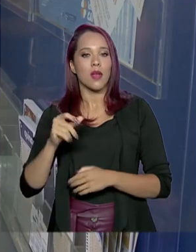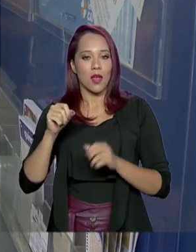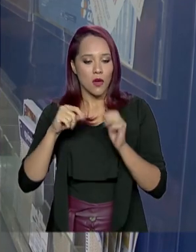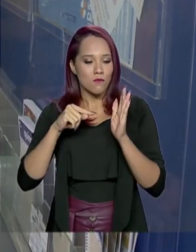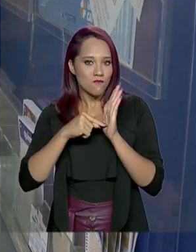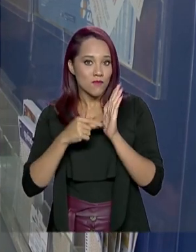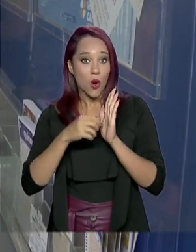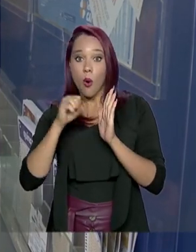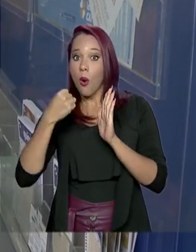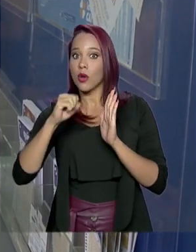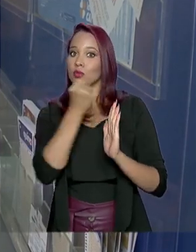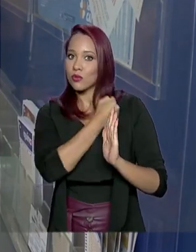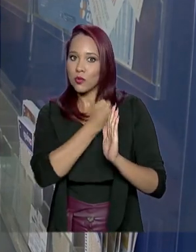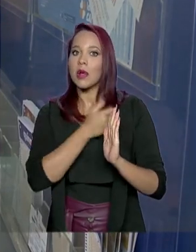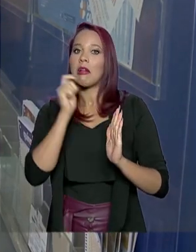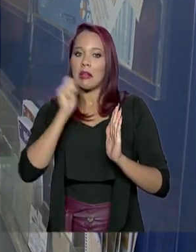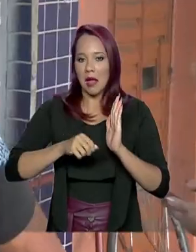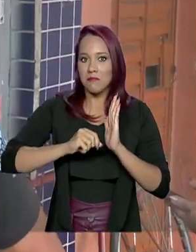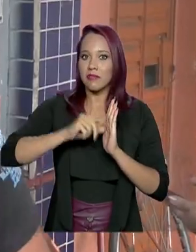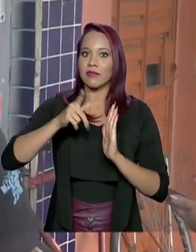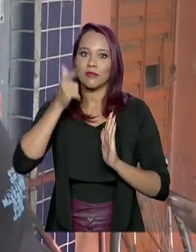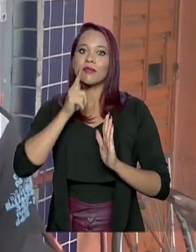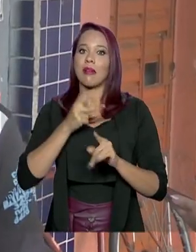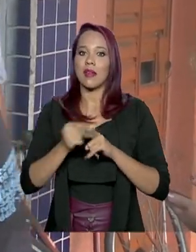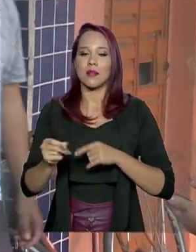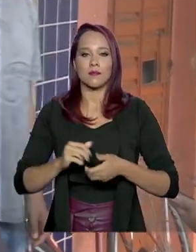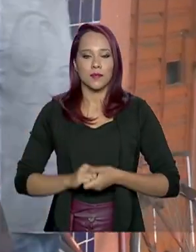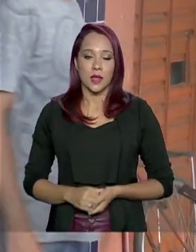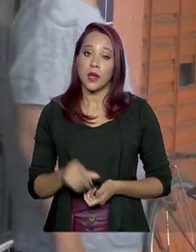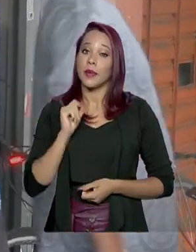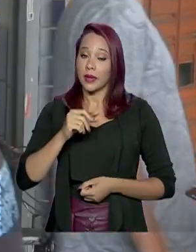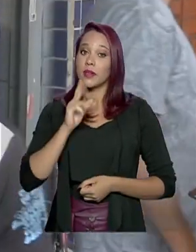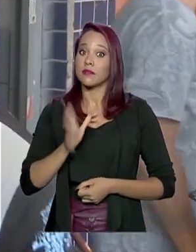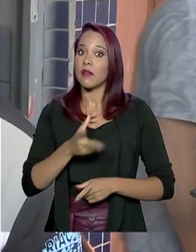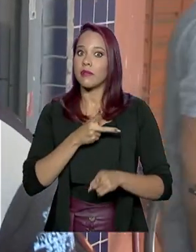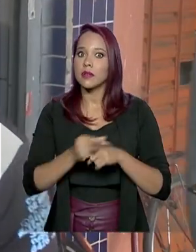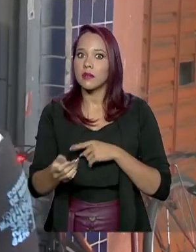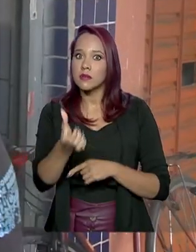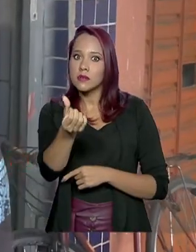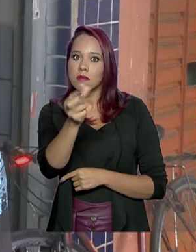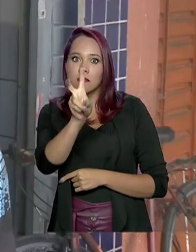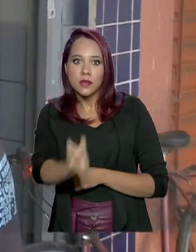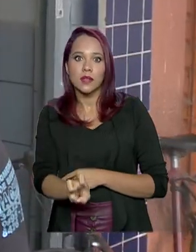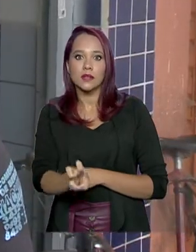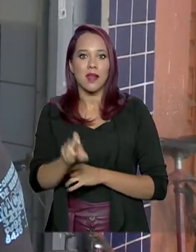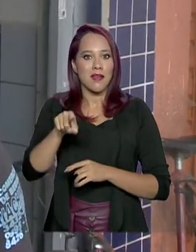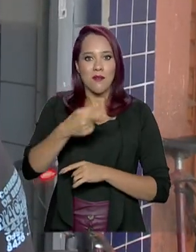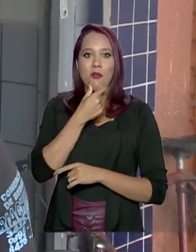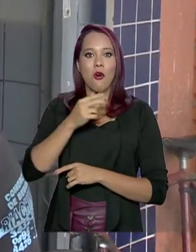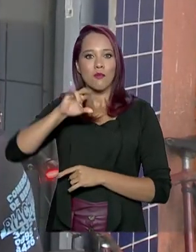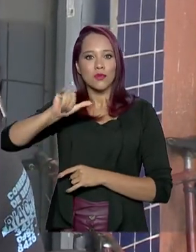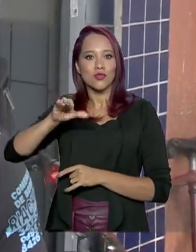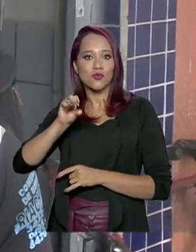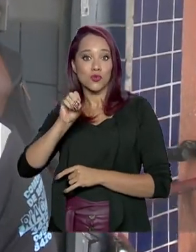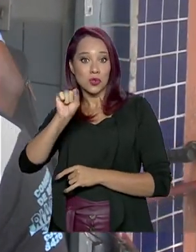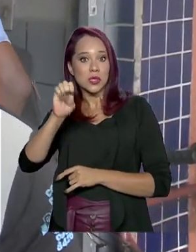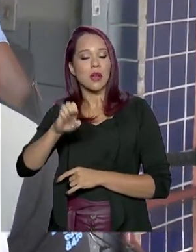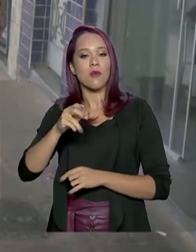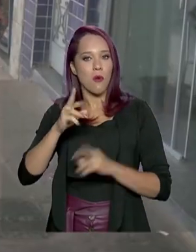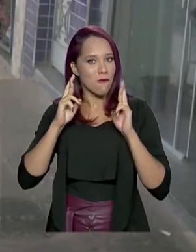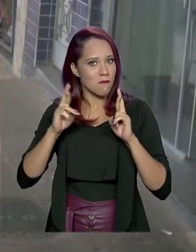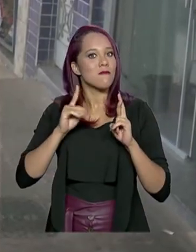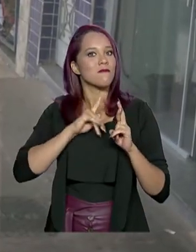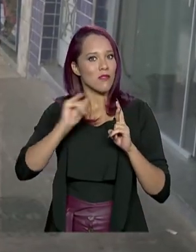números porque a chance aumenta muito e para quem já ganhou seis vezes josé está confiante de que leva o